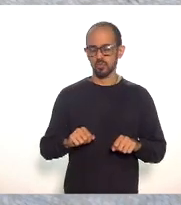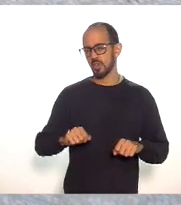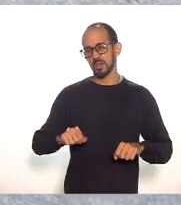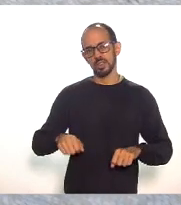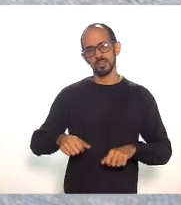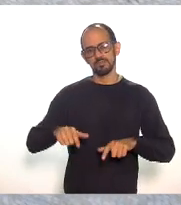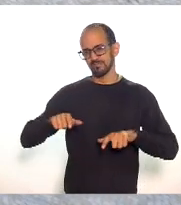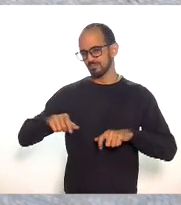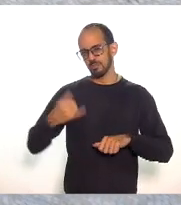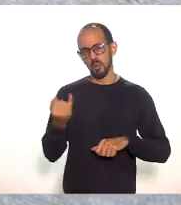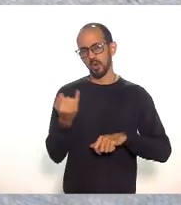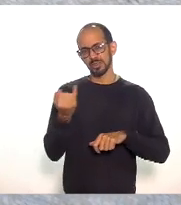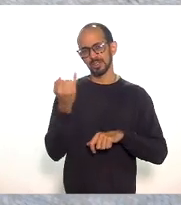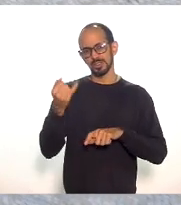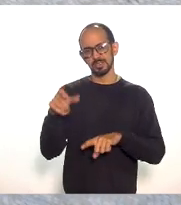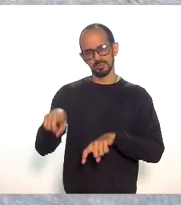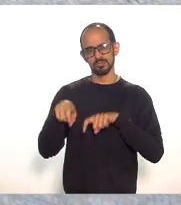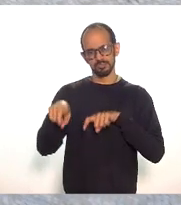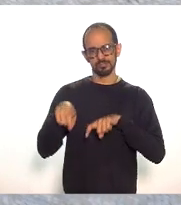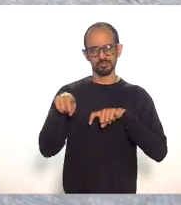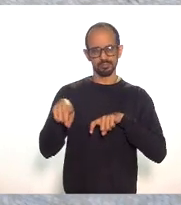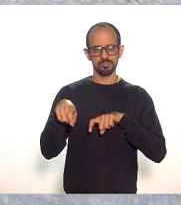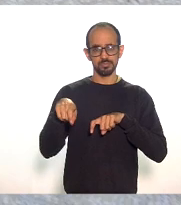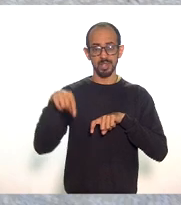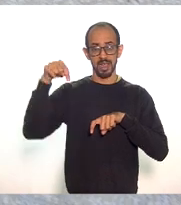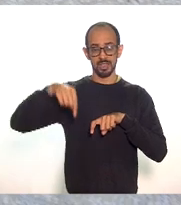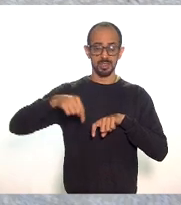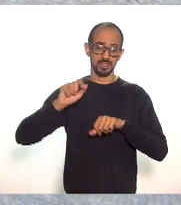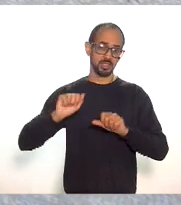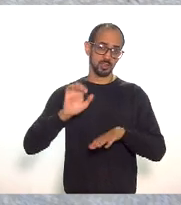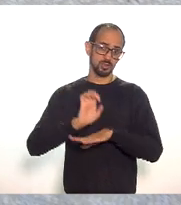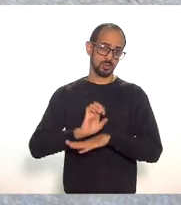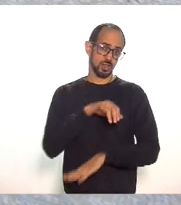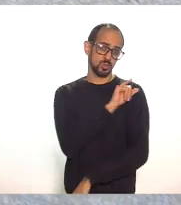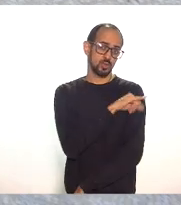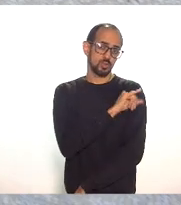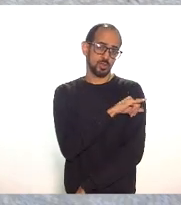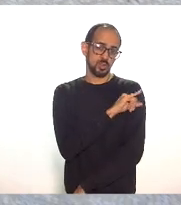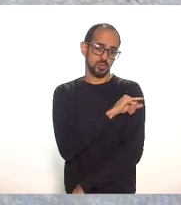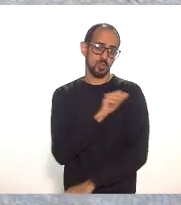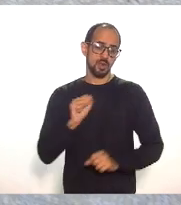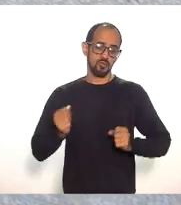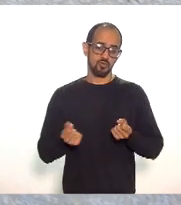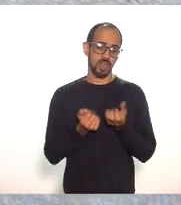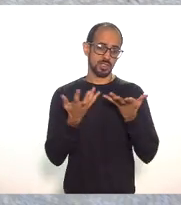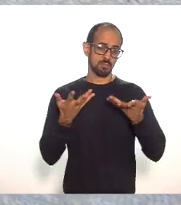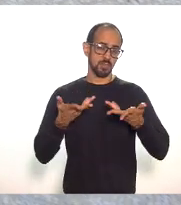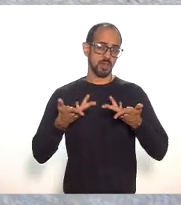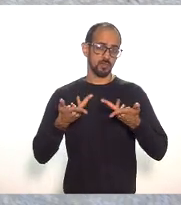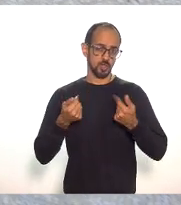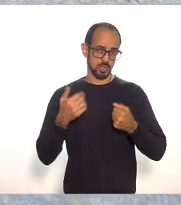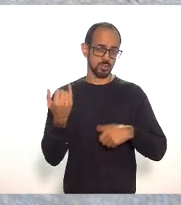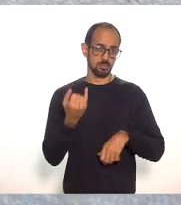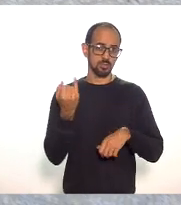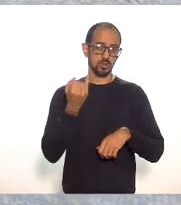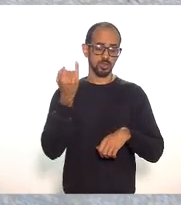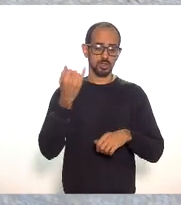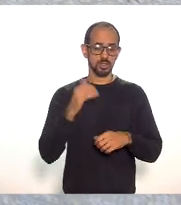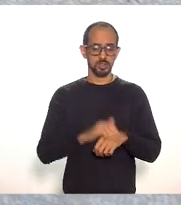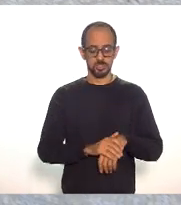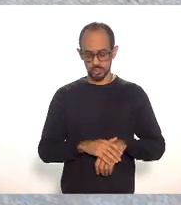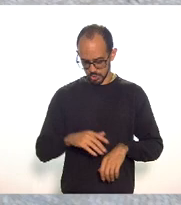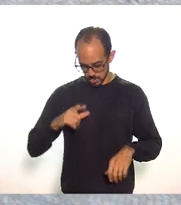agrícolas, de pecuária, do nosso estado. Uma festa realmente maravilhosa, importante, já são